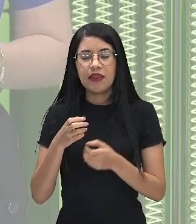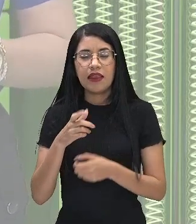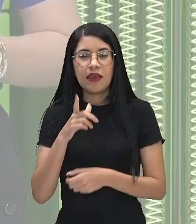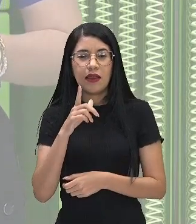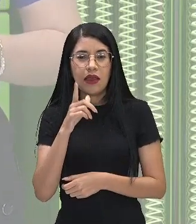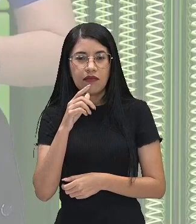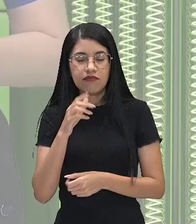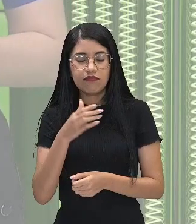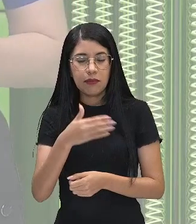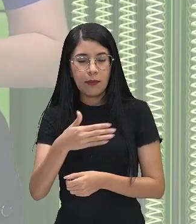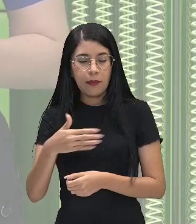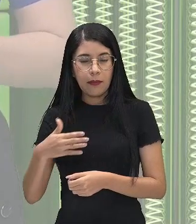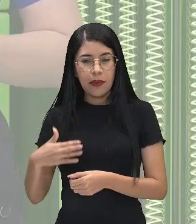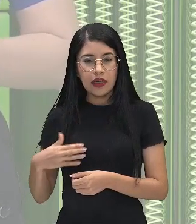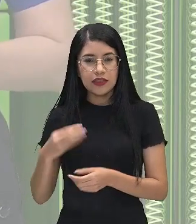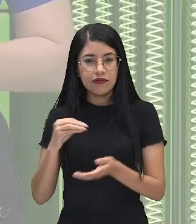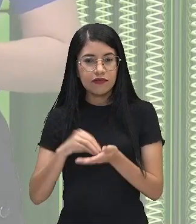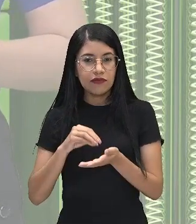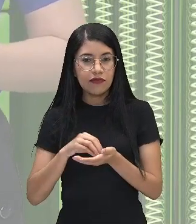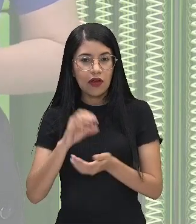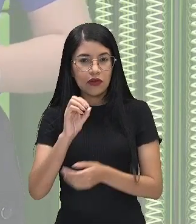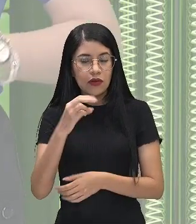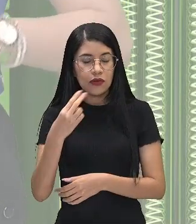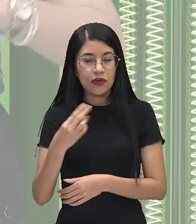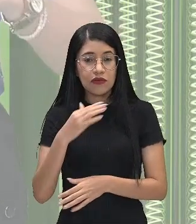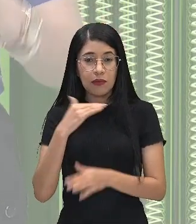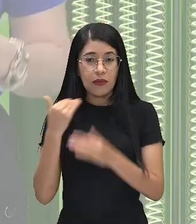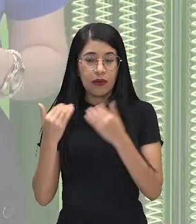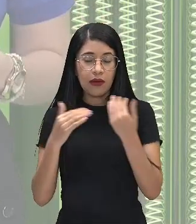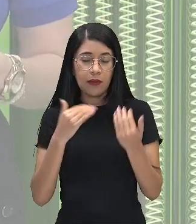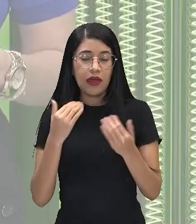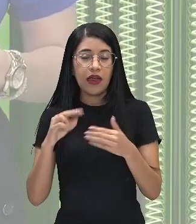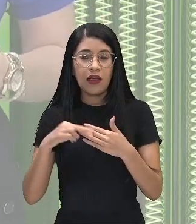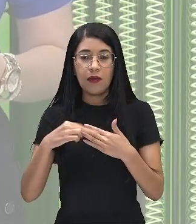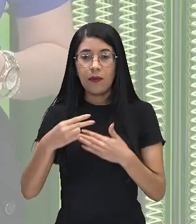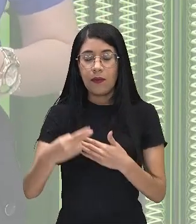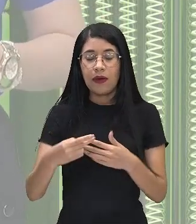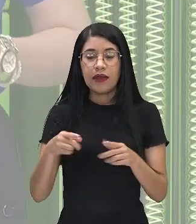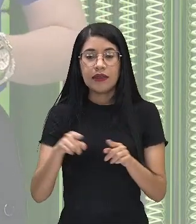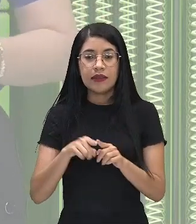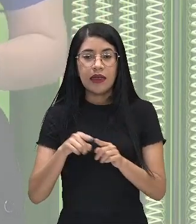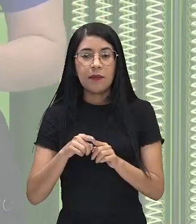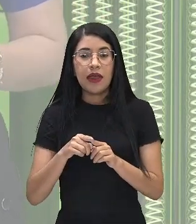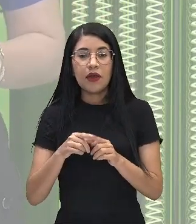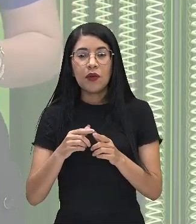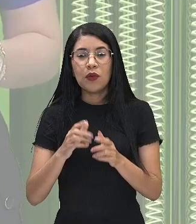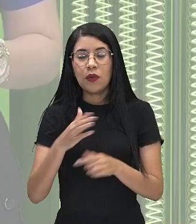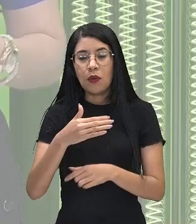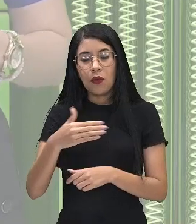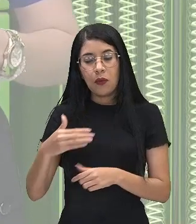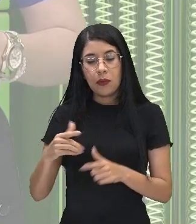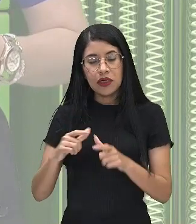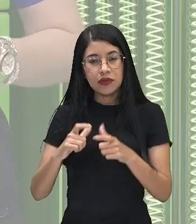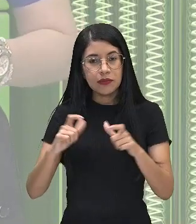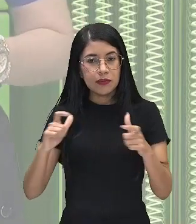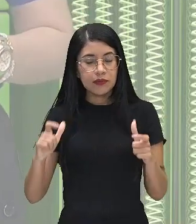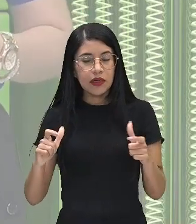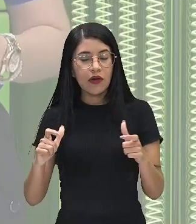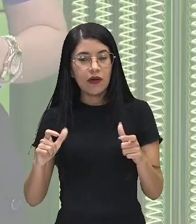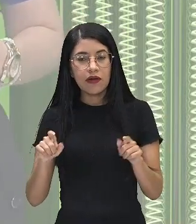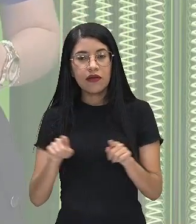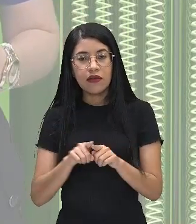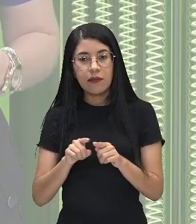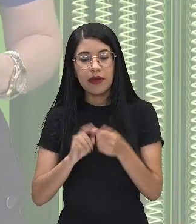oxigênio, isso já vai ter como consequência naqueles peixes maiores que se alimentam desses peixes menores, a gente tem